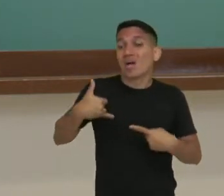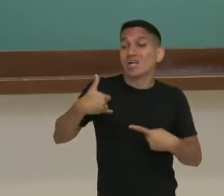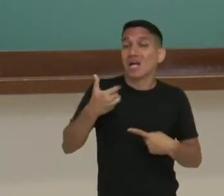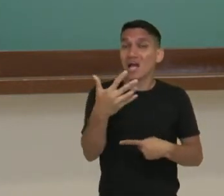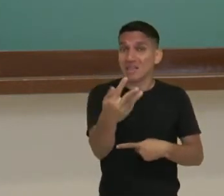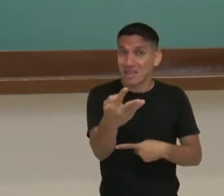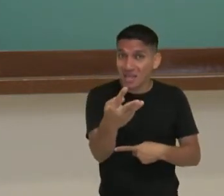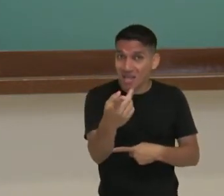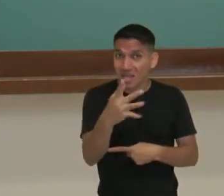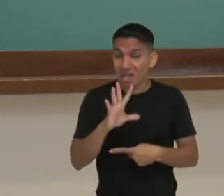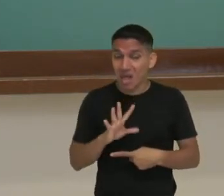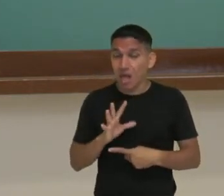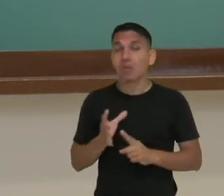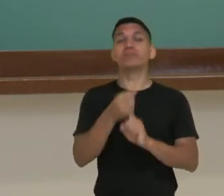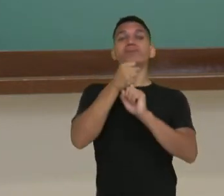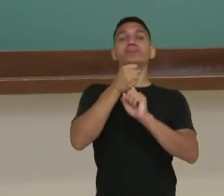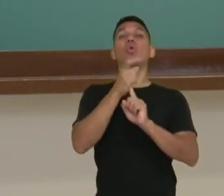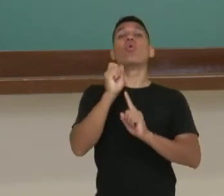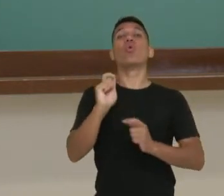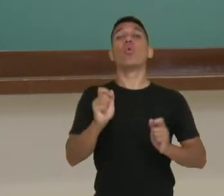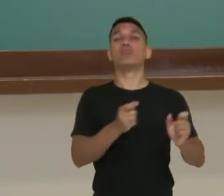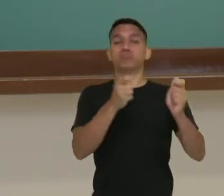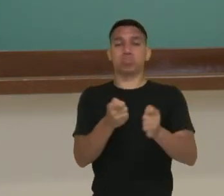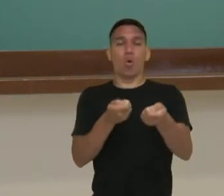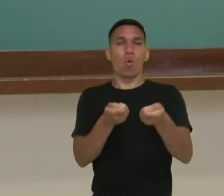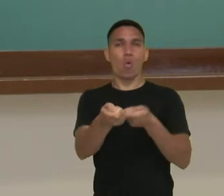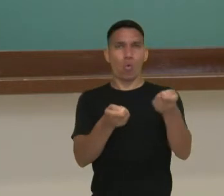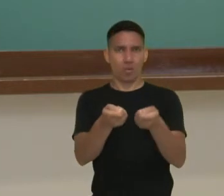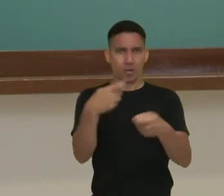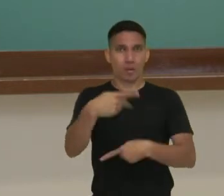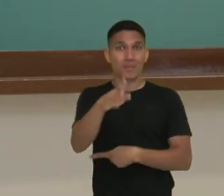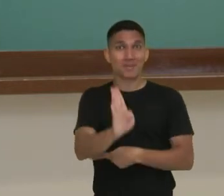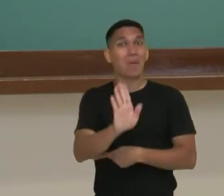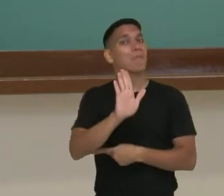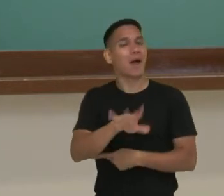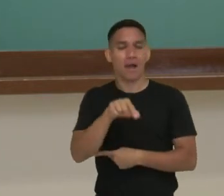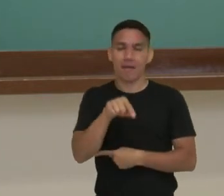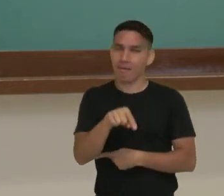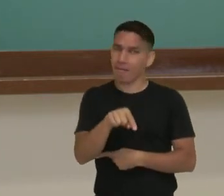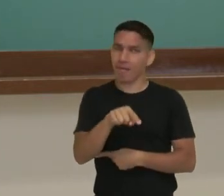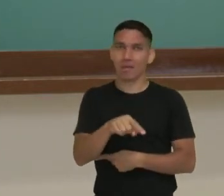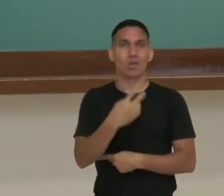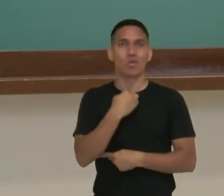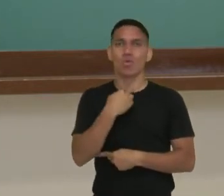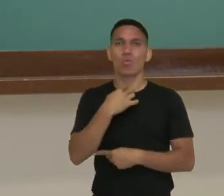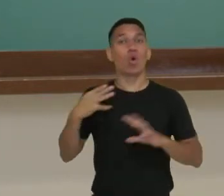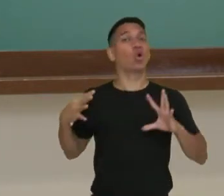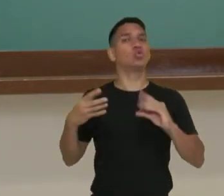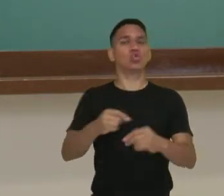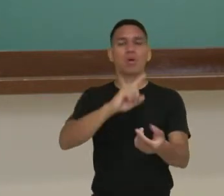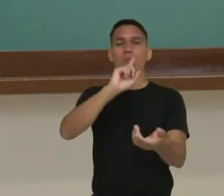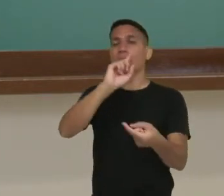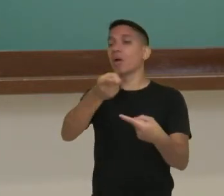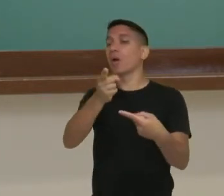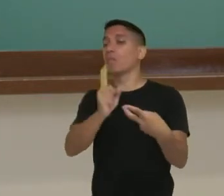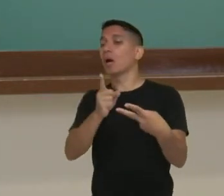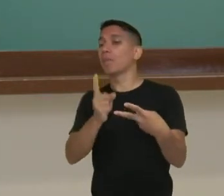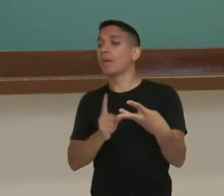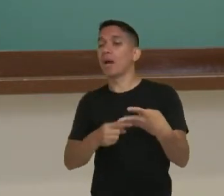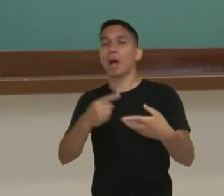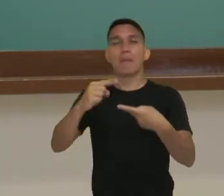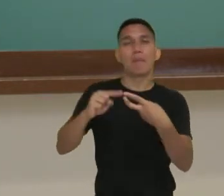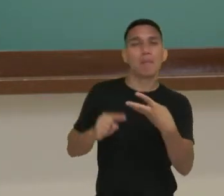do Brasil, mas mesmo assim, ele não tomava todas as decisões. Quem, na verdade, engendrava,